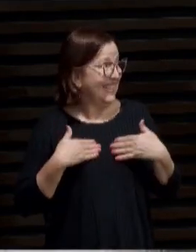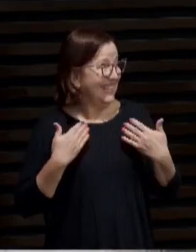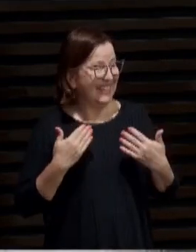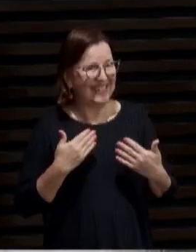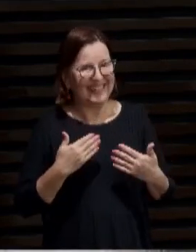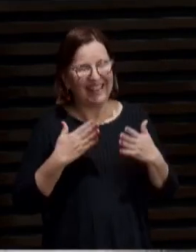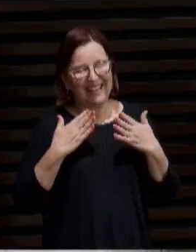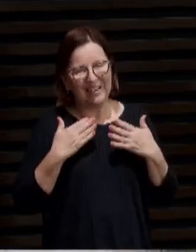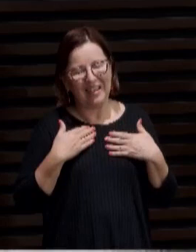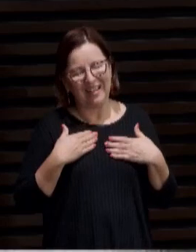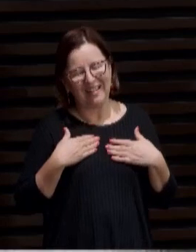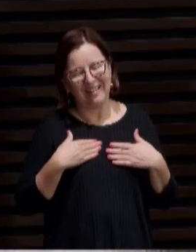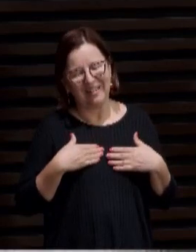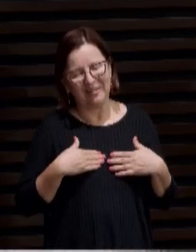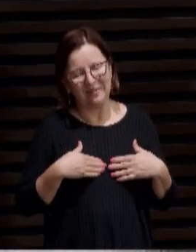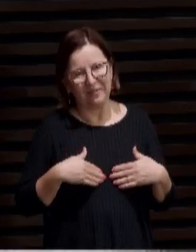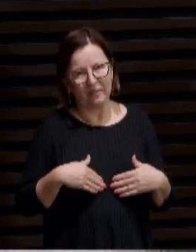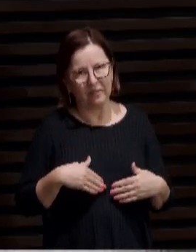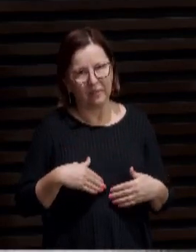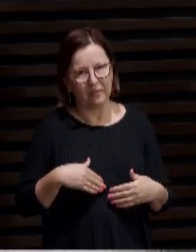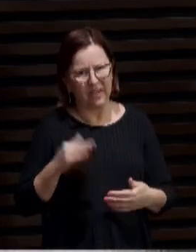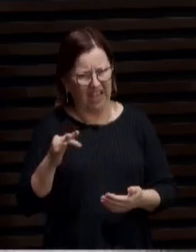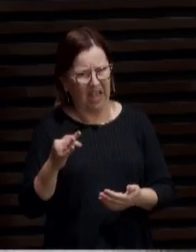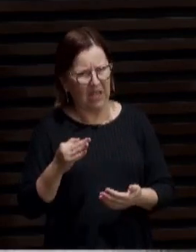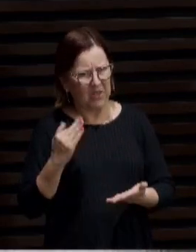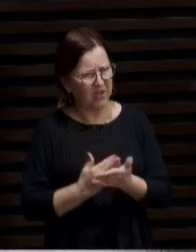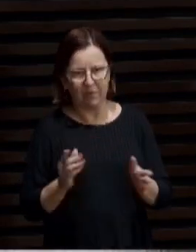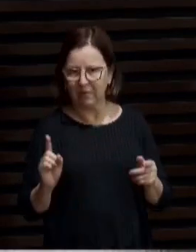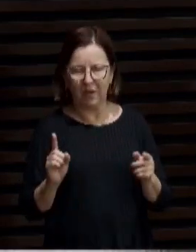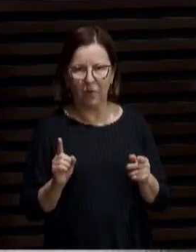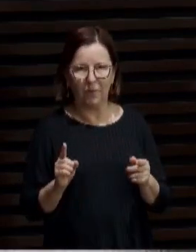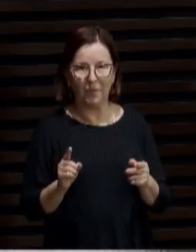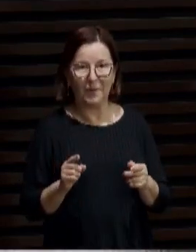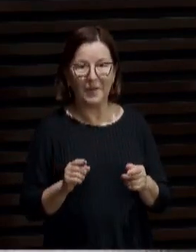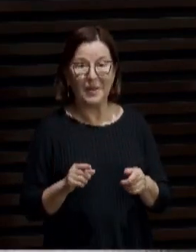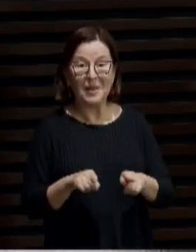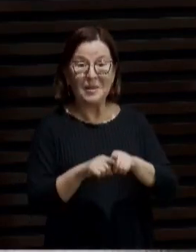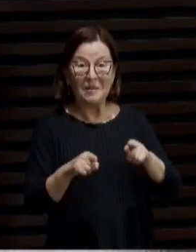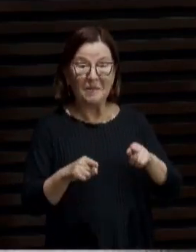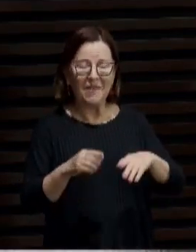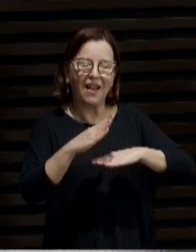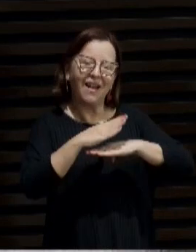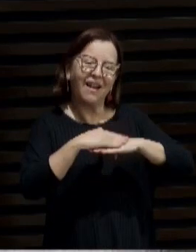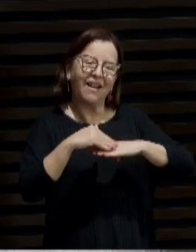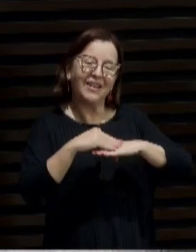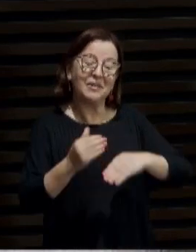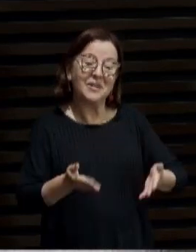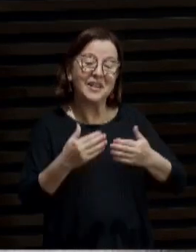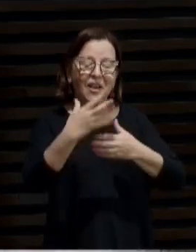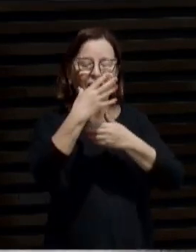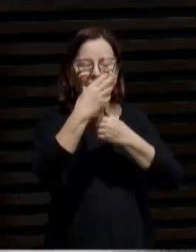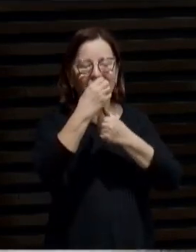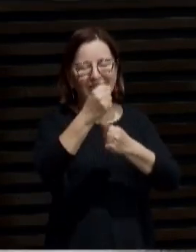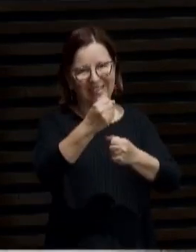foi acalmando. A dor passou? Não, mas me consolou e me deu força, e estamos consolados, não sem dor, não sem